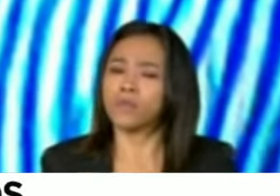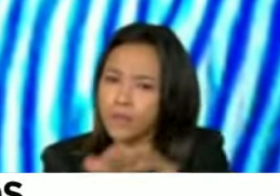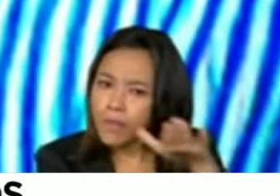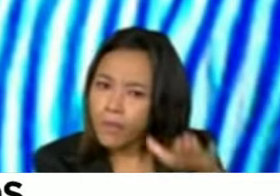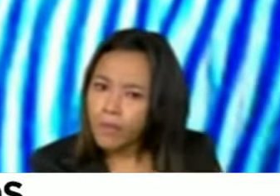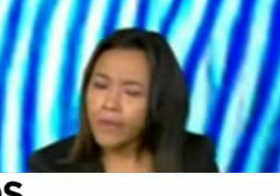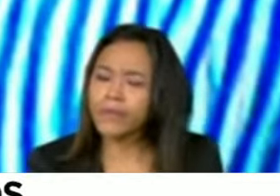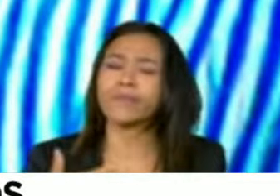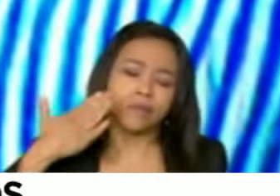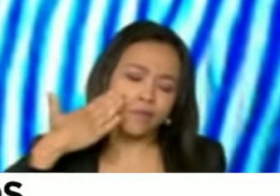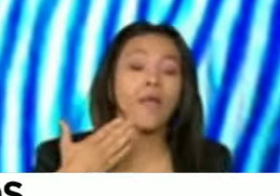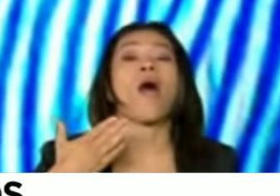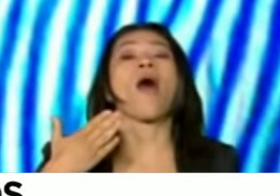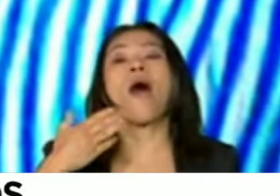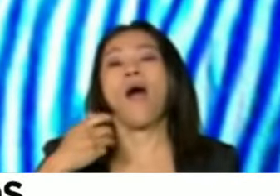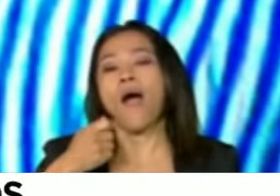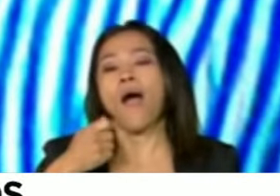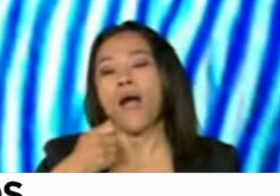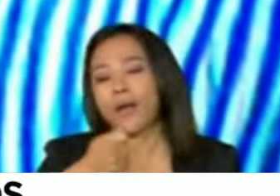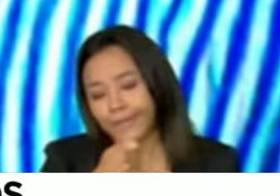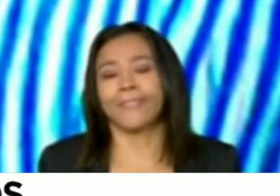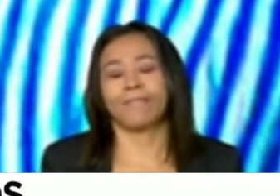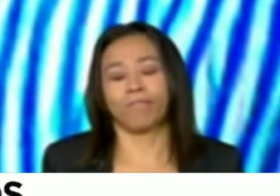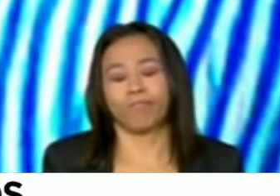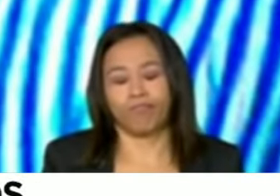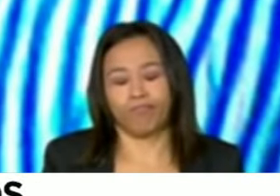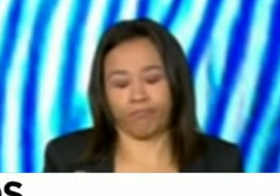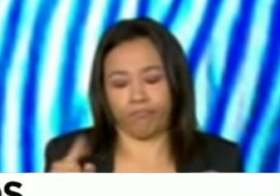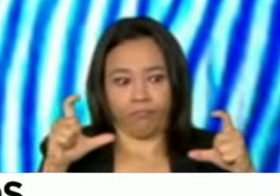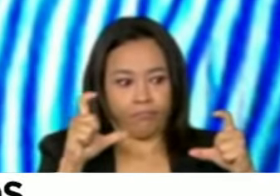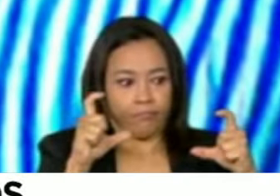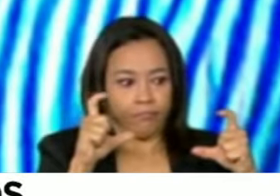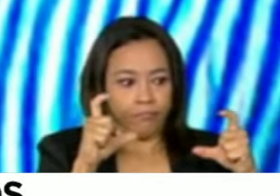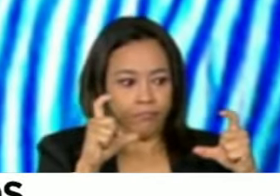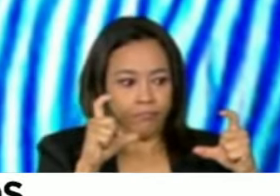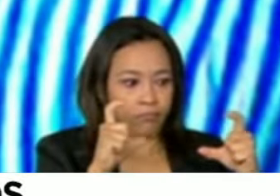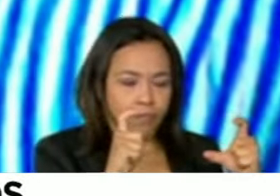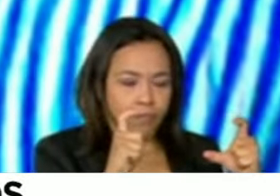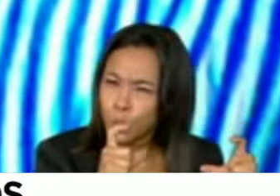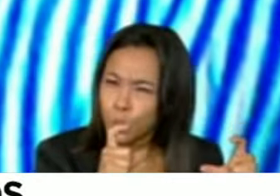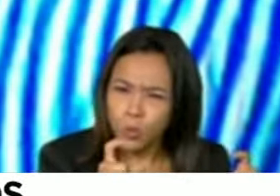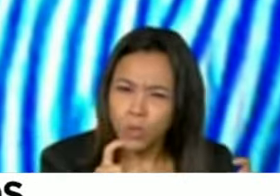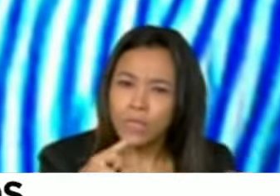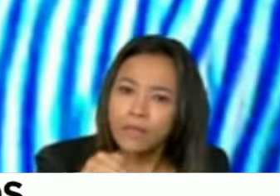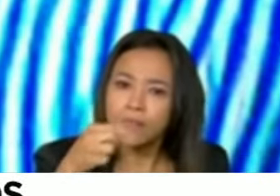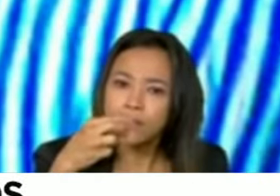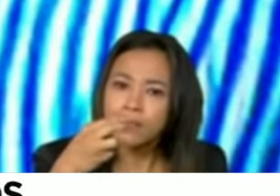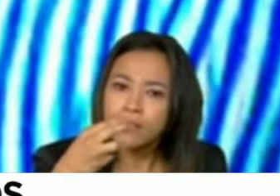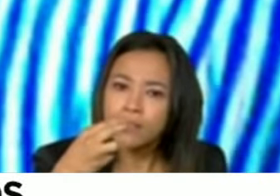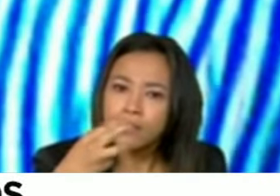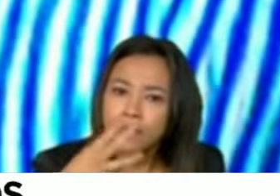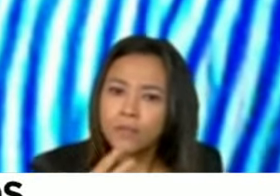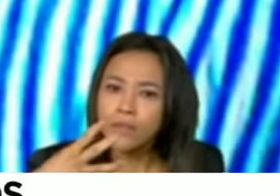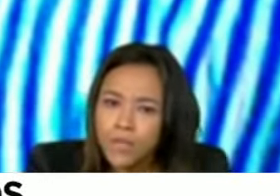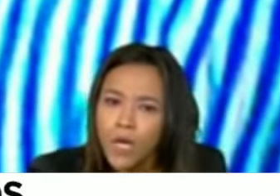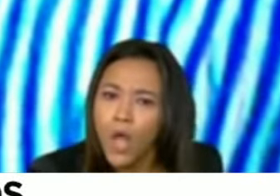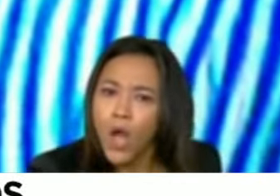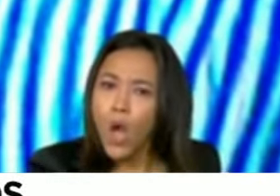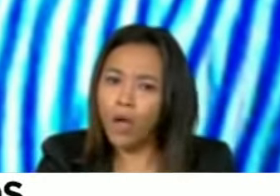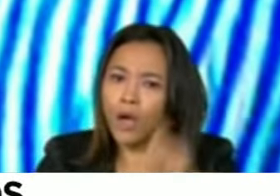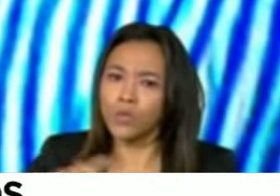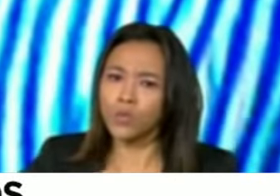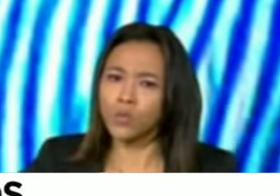ainda assim, a gente fica estarrecido com o número de que 733 milhões de seres